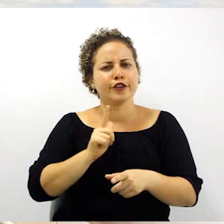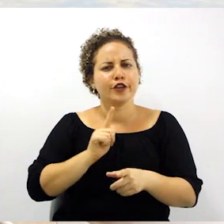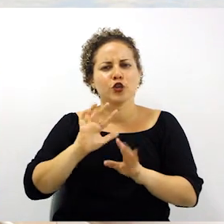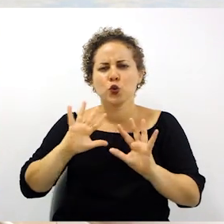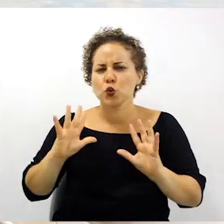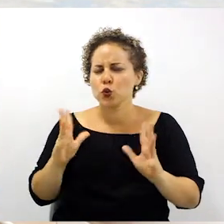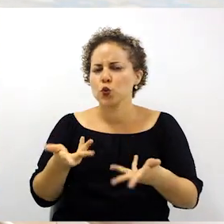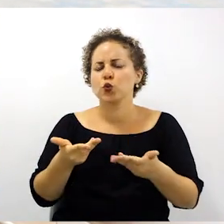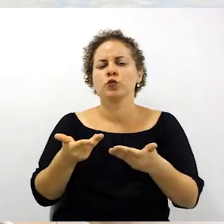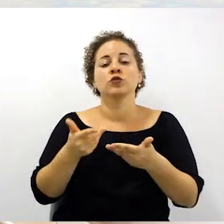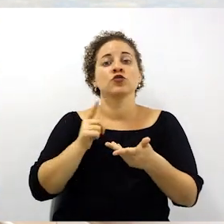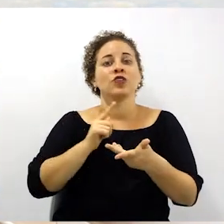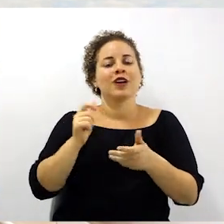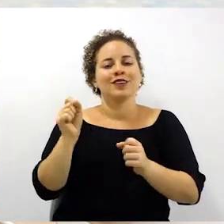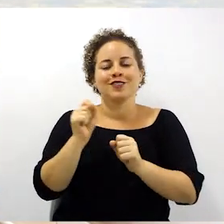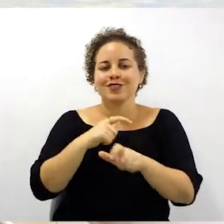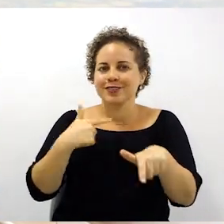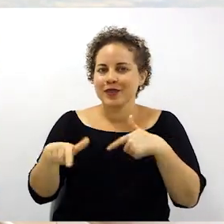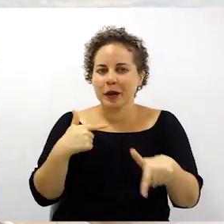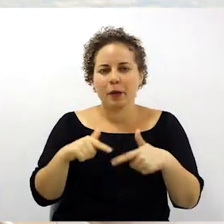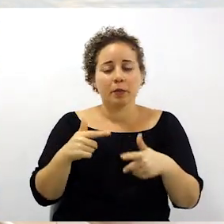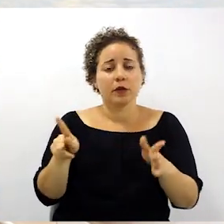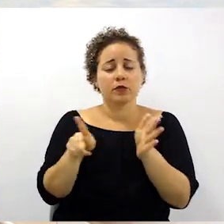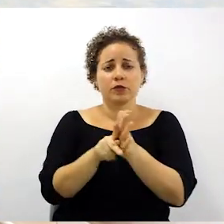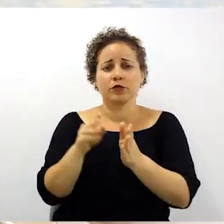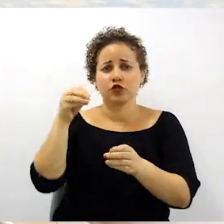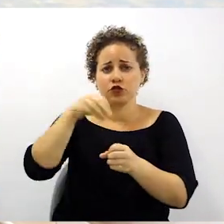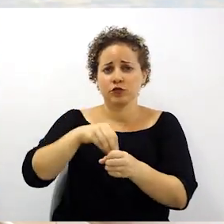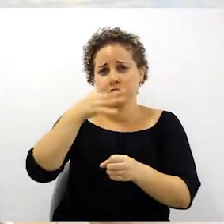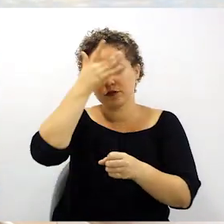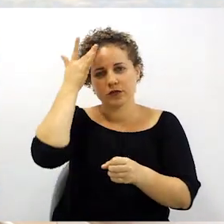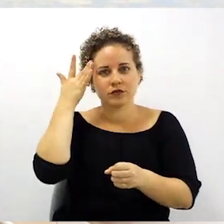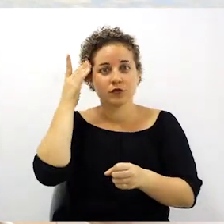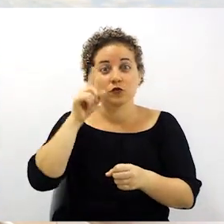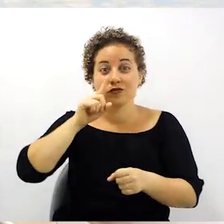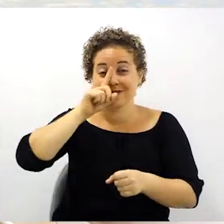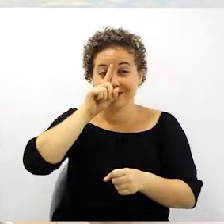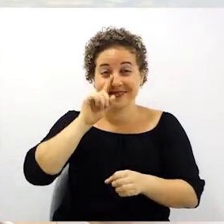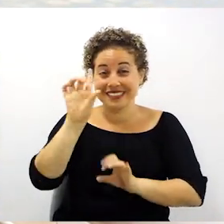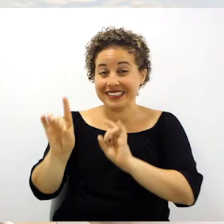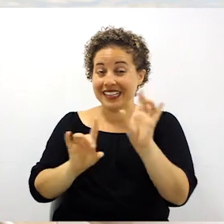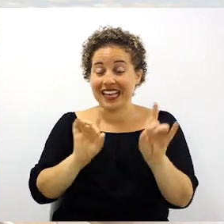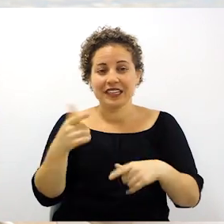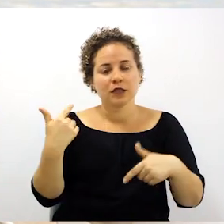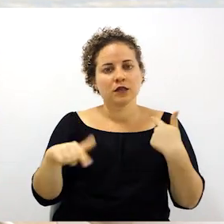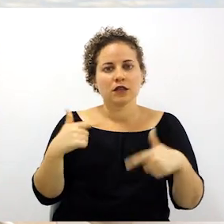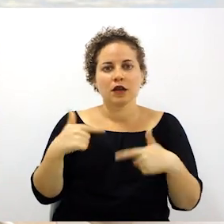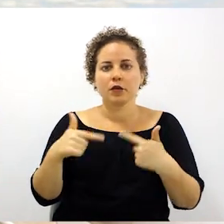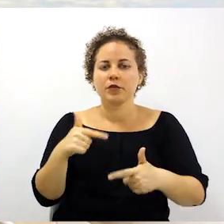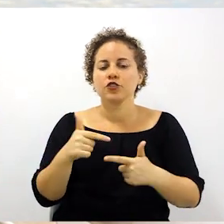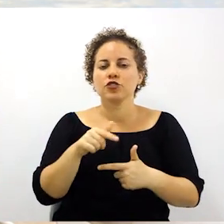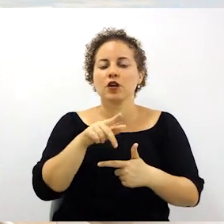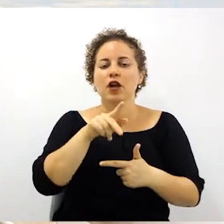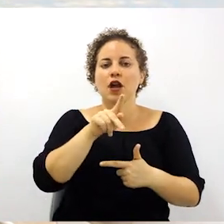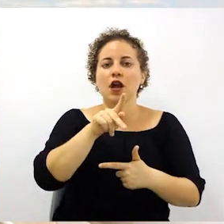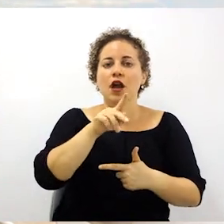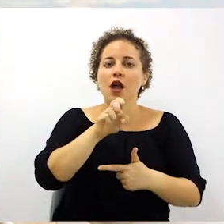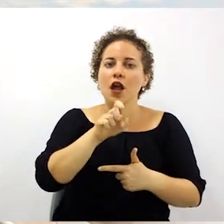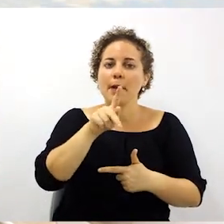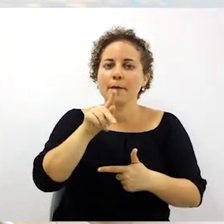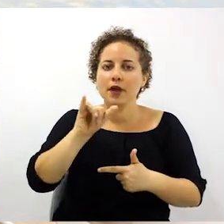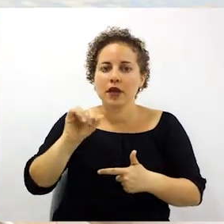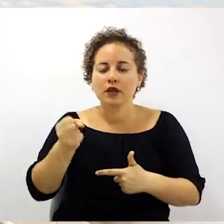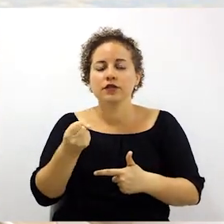funções, as atividades dos trabalhadores aquaviários, os riscos de cada atividade, os EPIs,